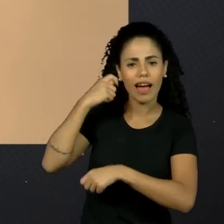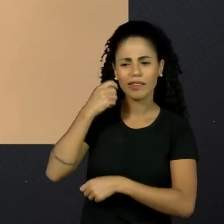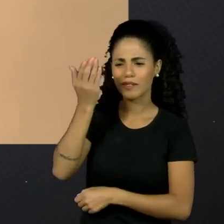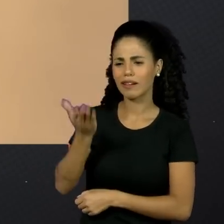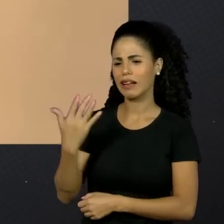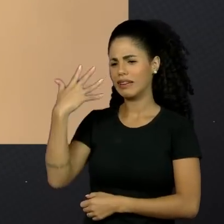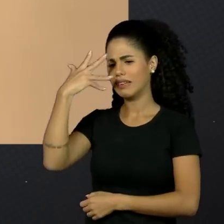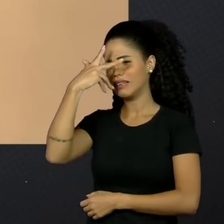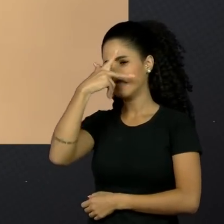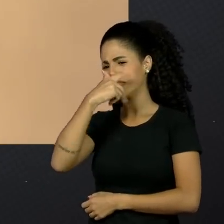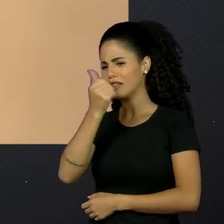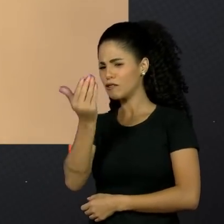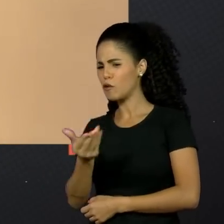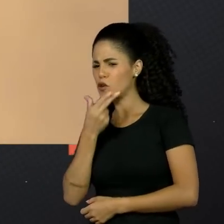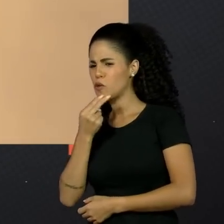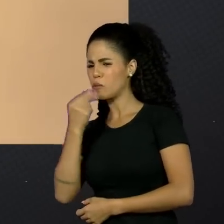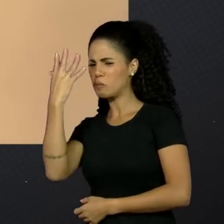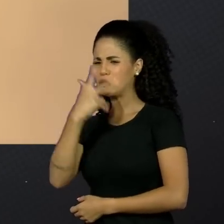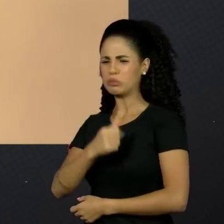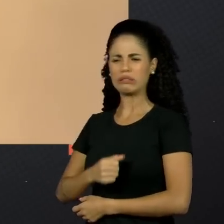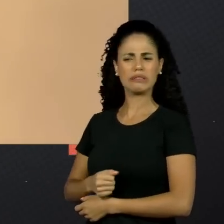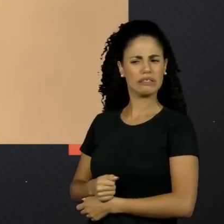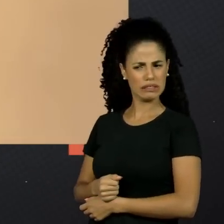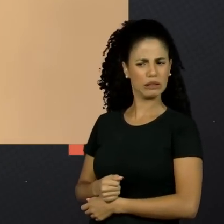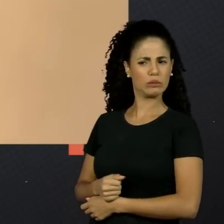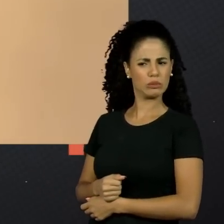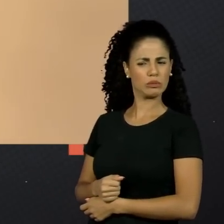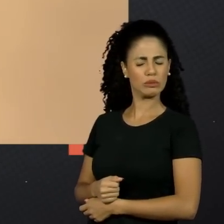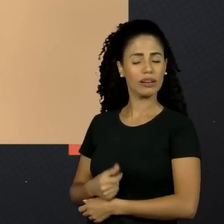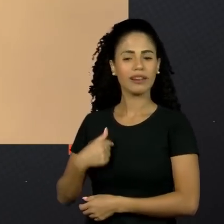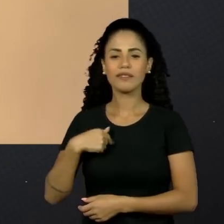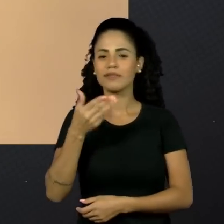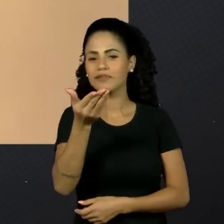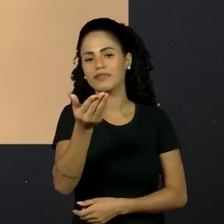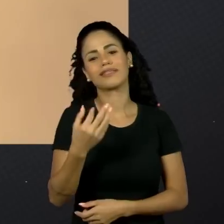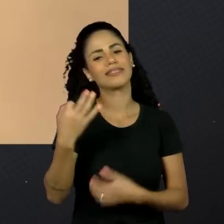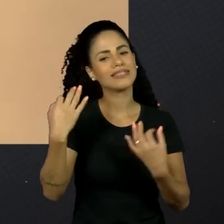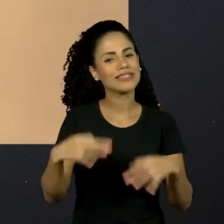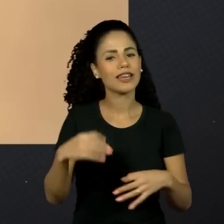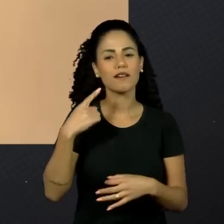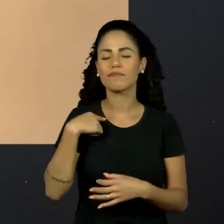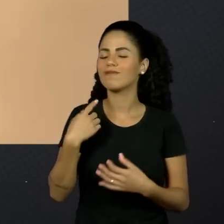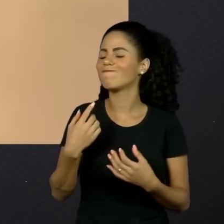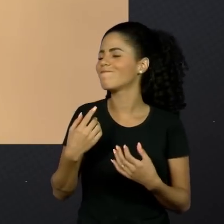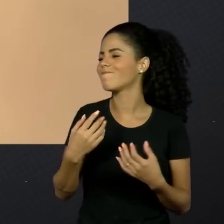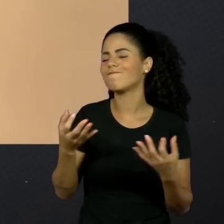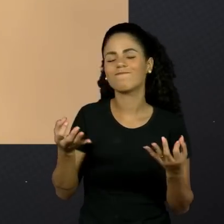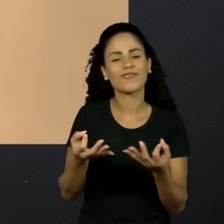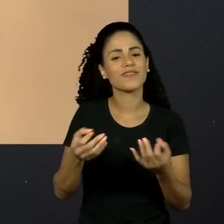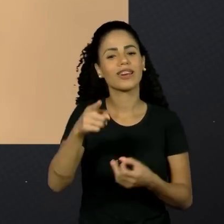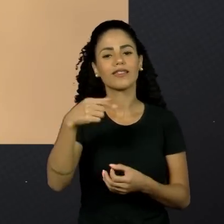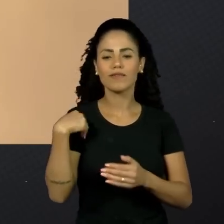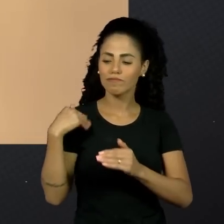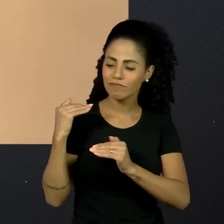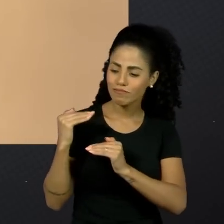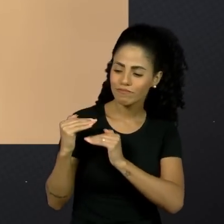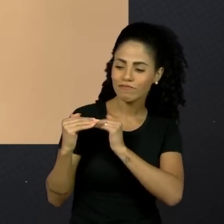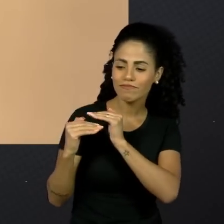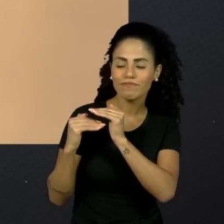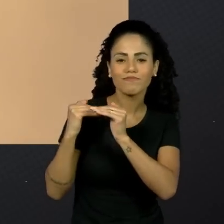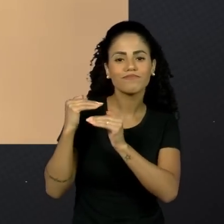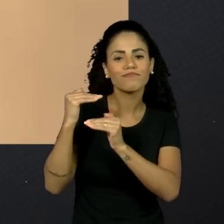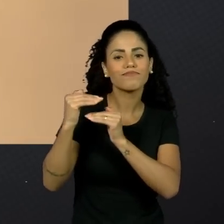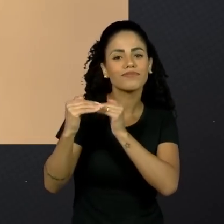lindo, nossa, e encantador, e aos pouquinhos foi se transformando,